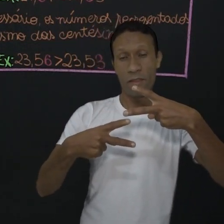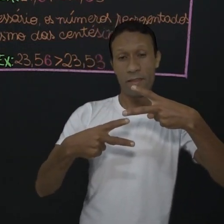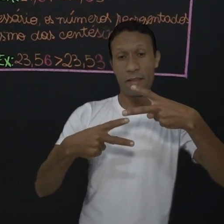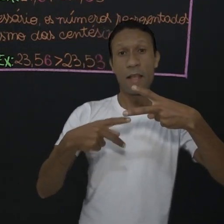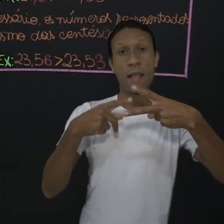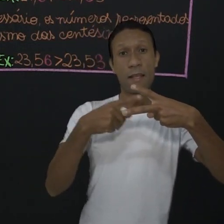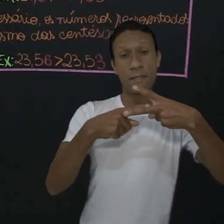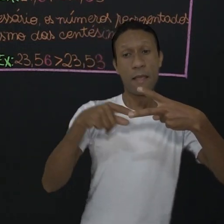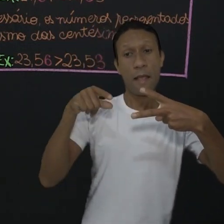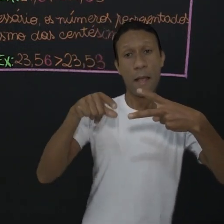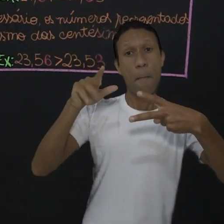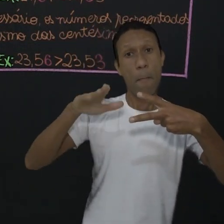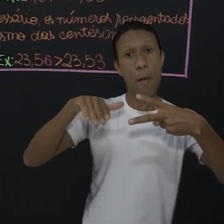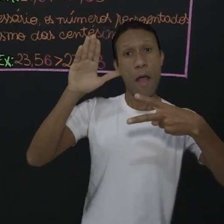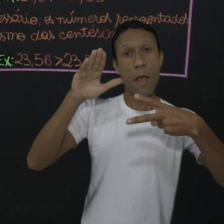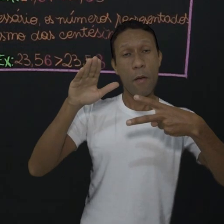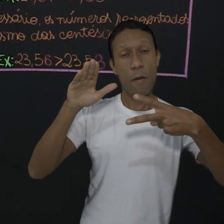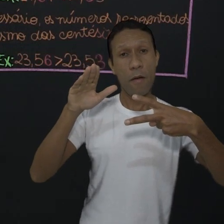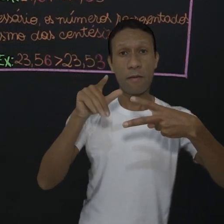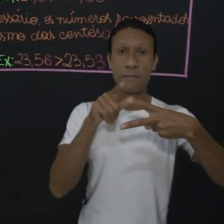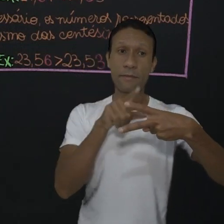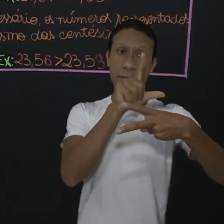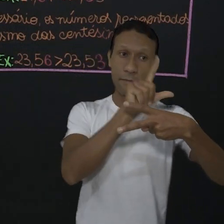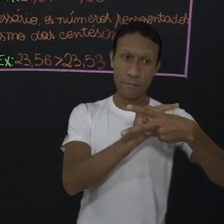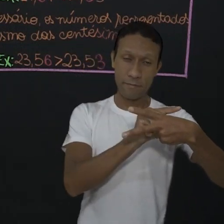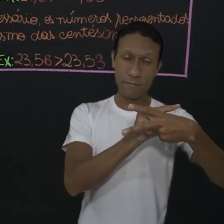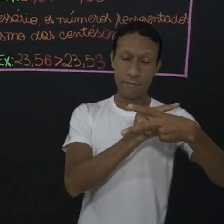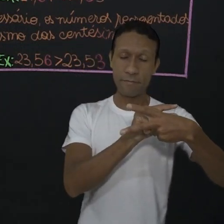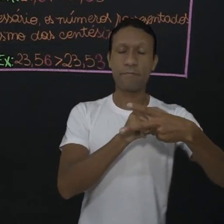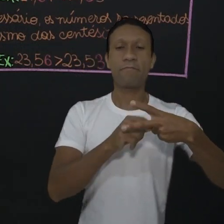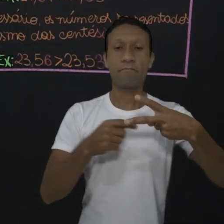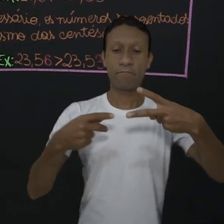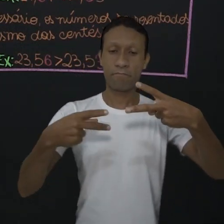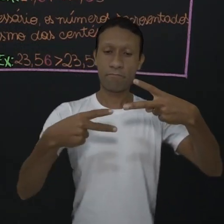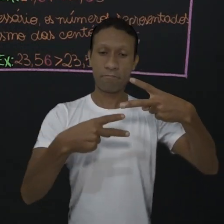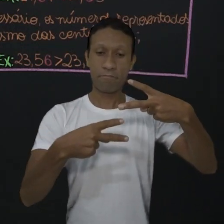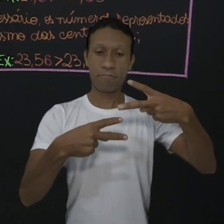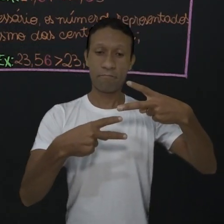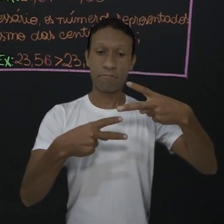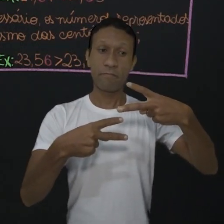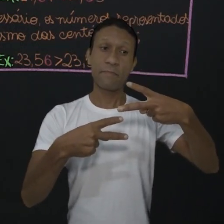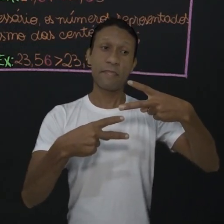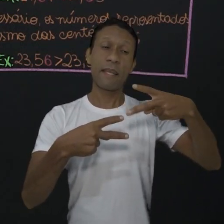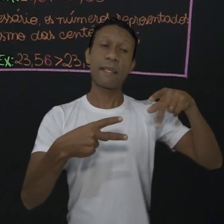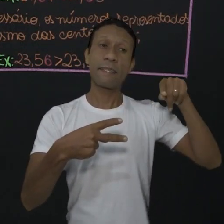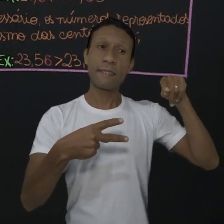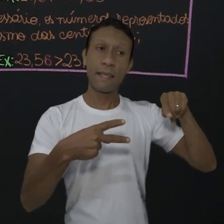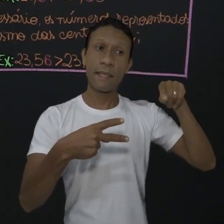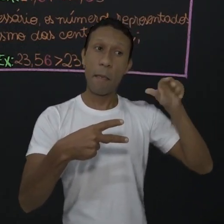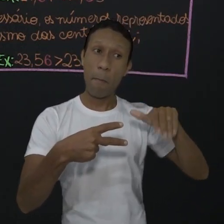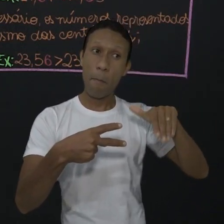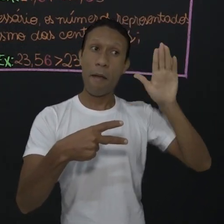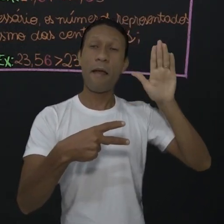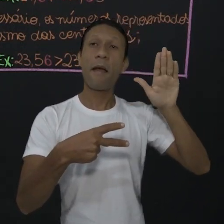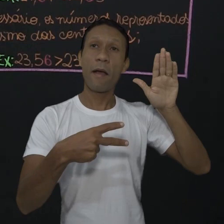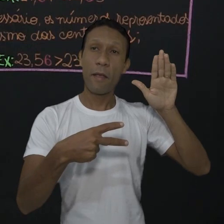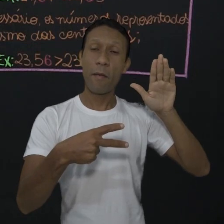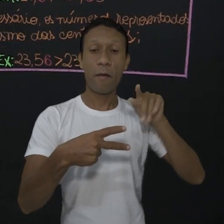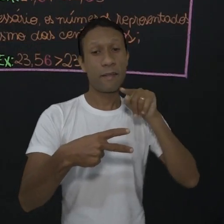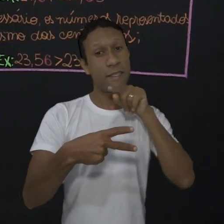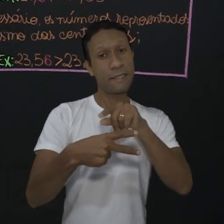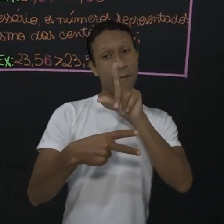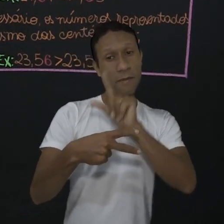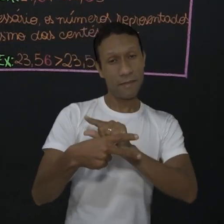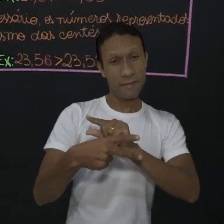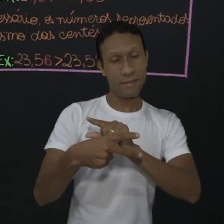é maior que. Quando a abertura está para a sua direita, significa que essa desigualdade recebe o